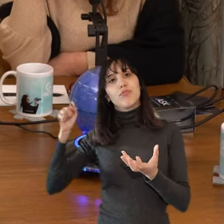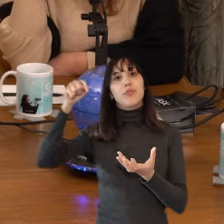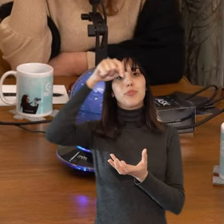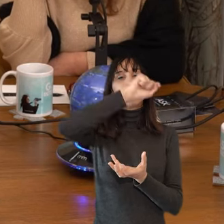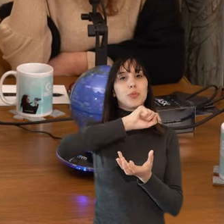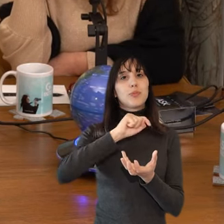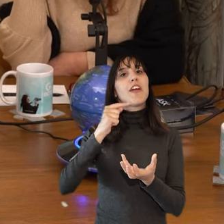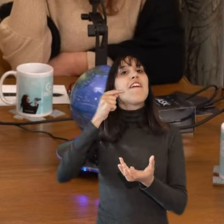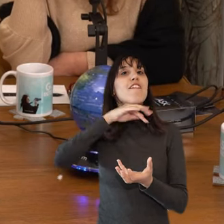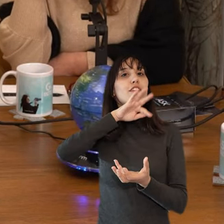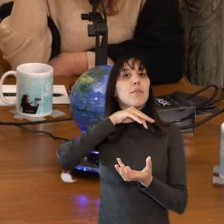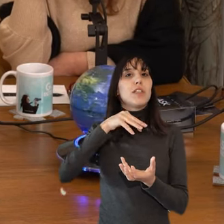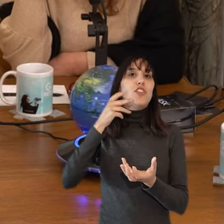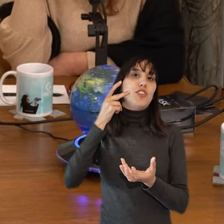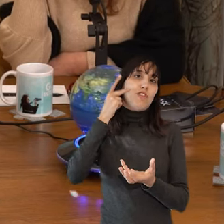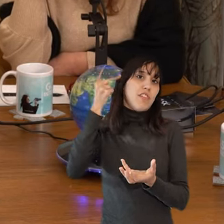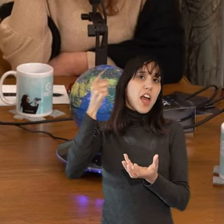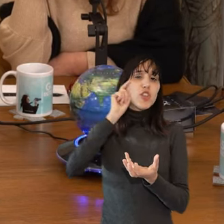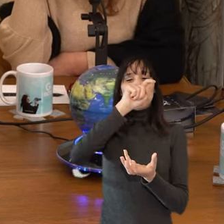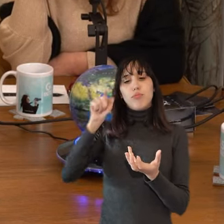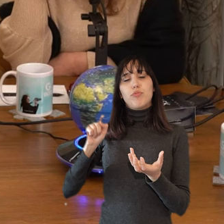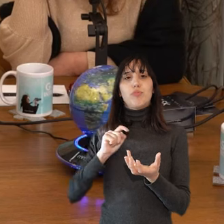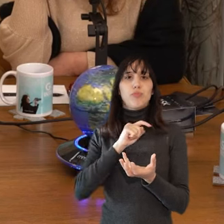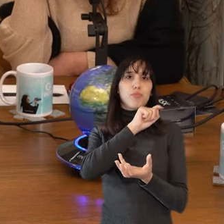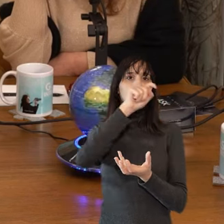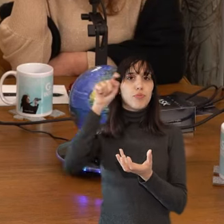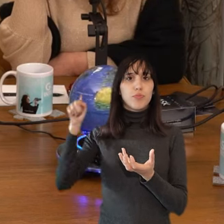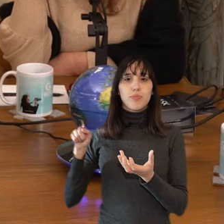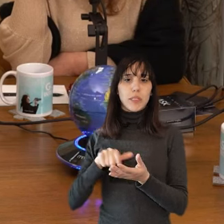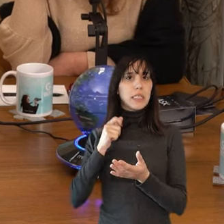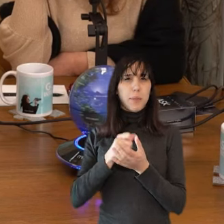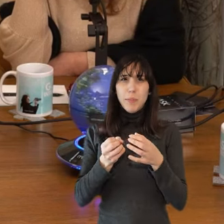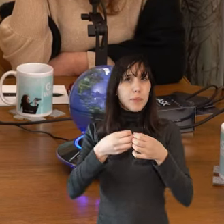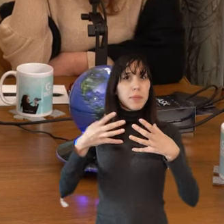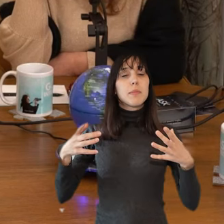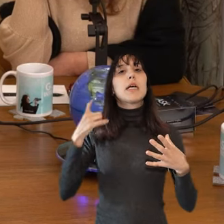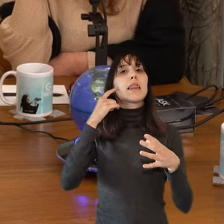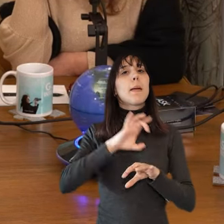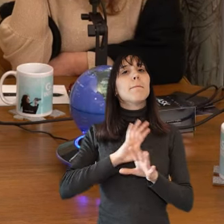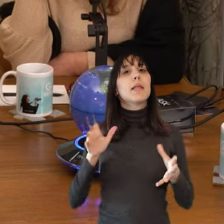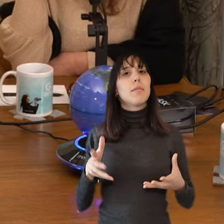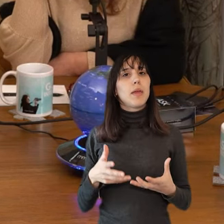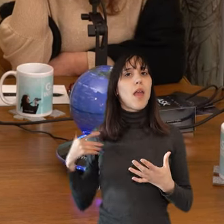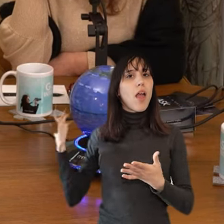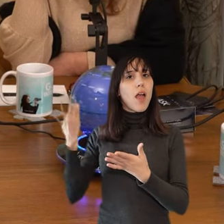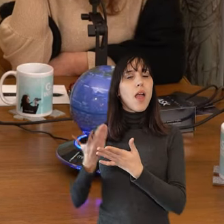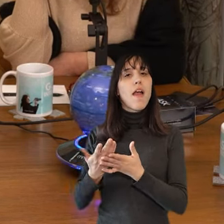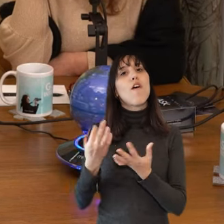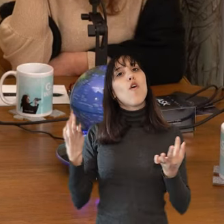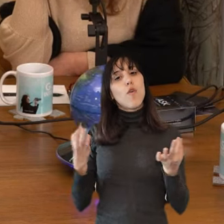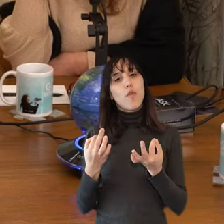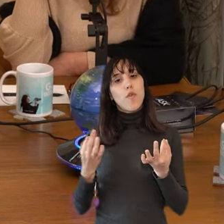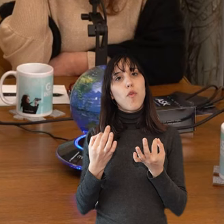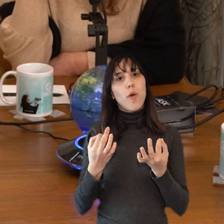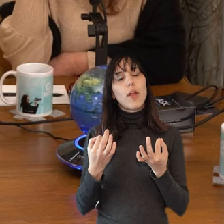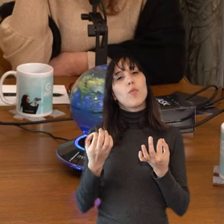as famílias que viajam famílias nómadas e cada vez há mais e Acho que desde também esta pandemia não é houve eh aqui uma